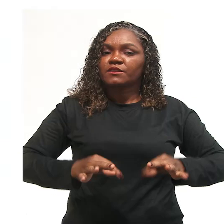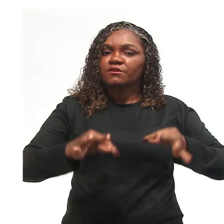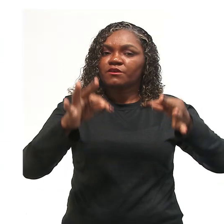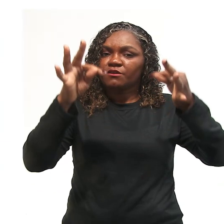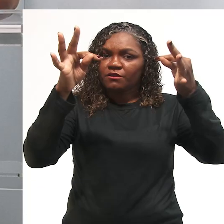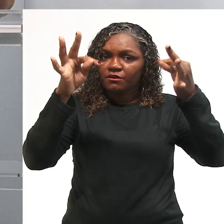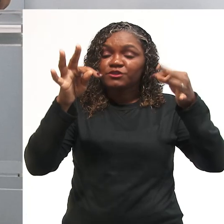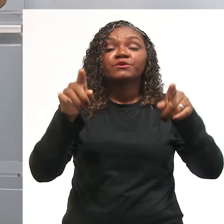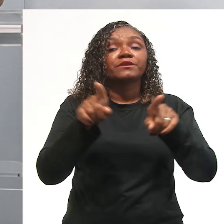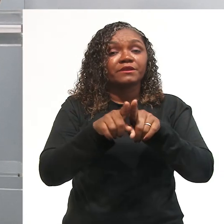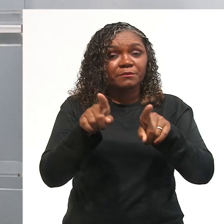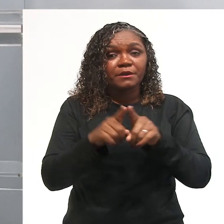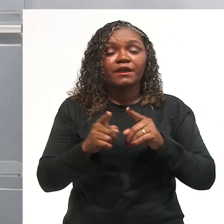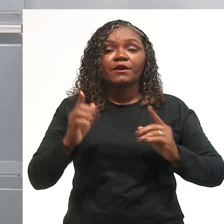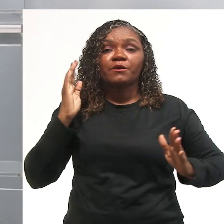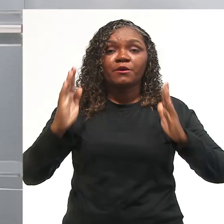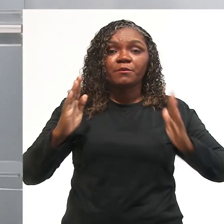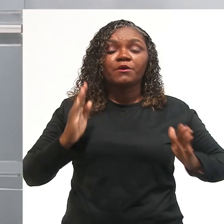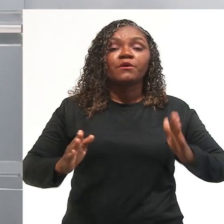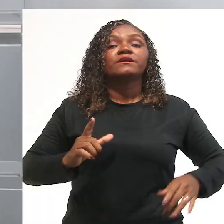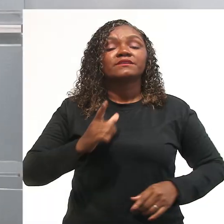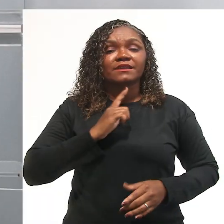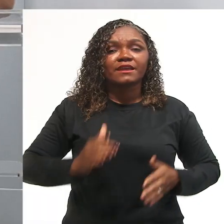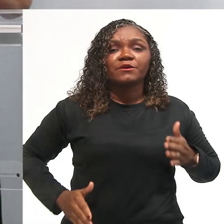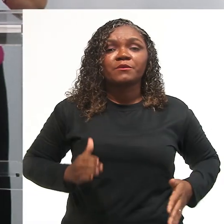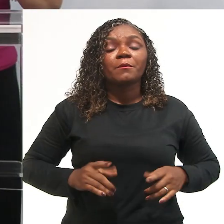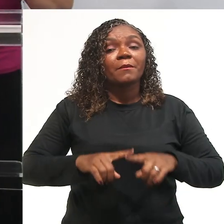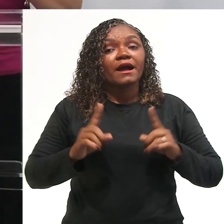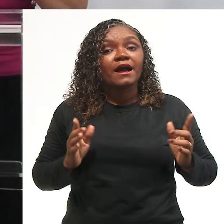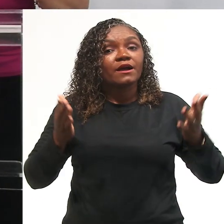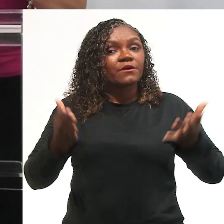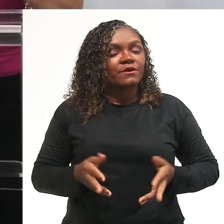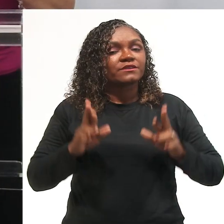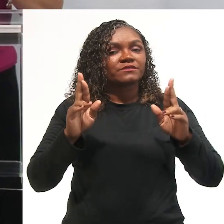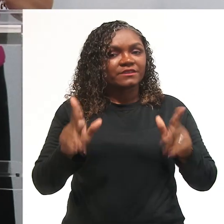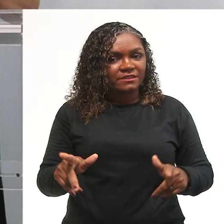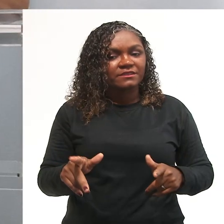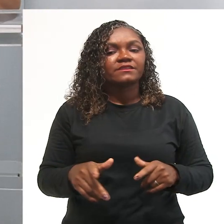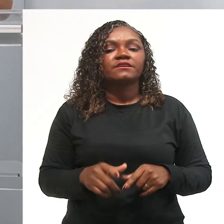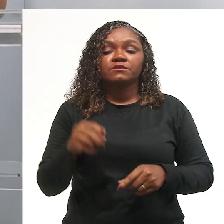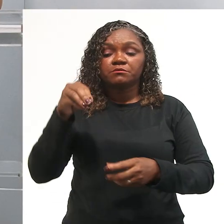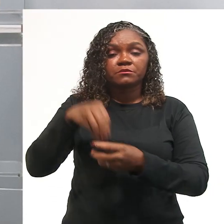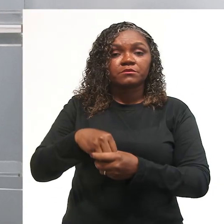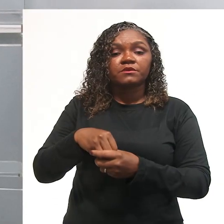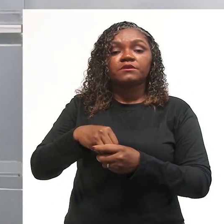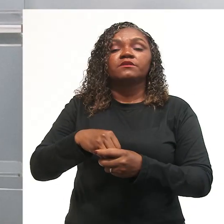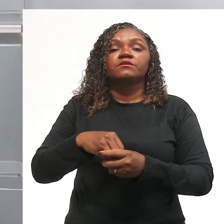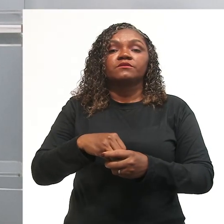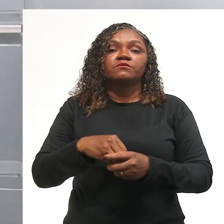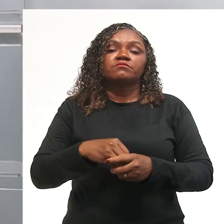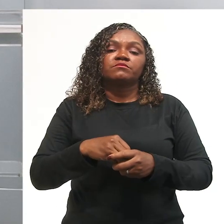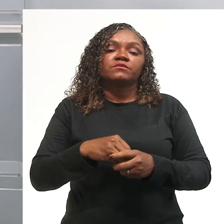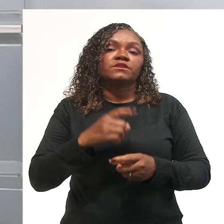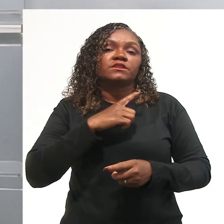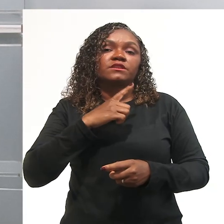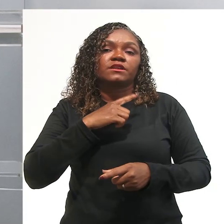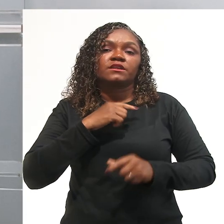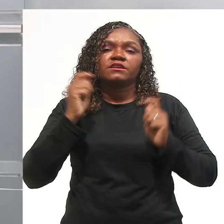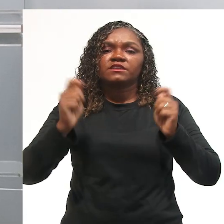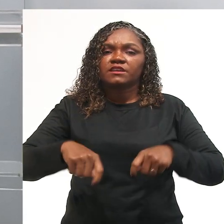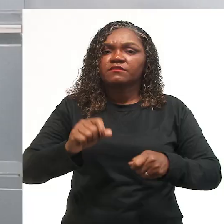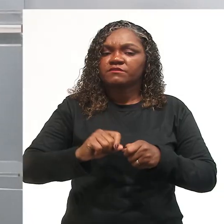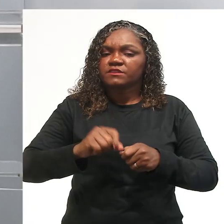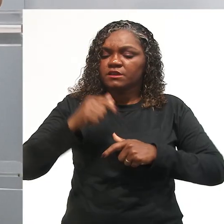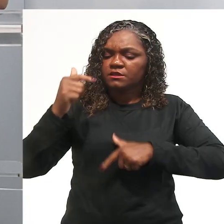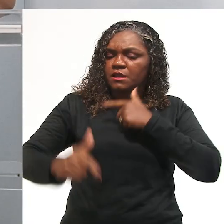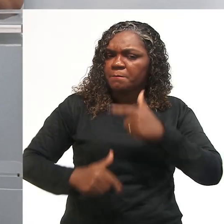meios, robôs mesmo, né? Literalmente, robôs que podem desenvolver uma série de trabalhos